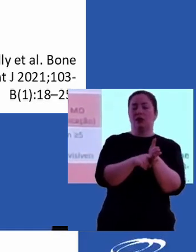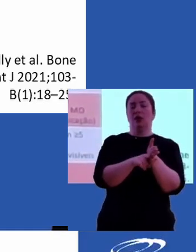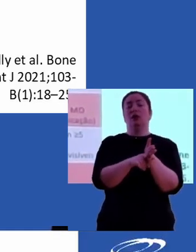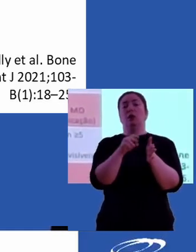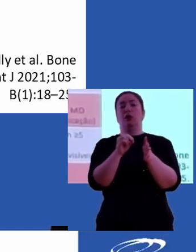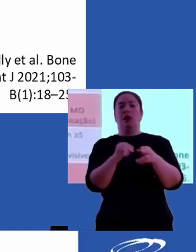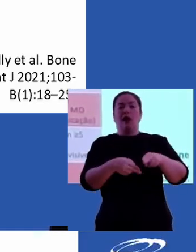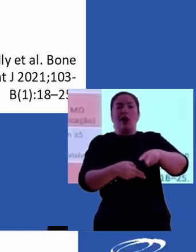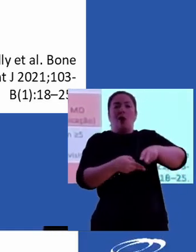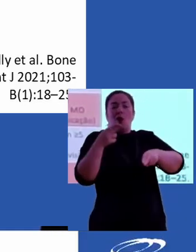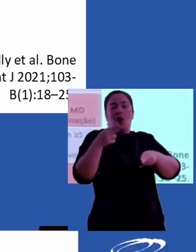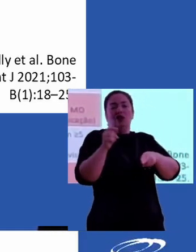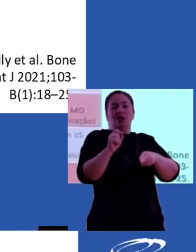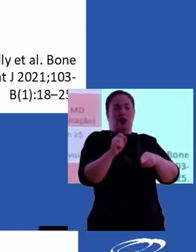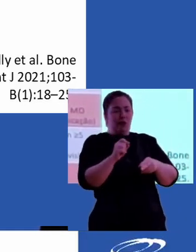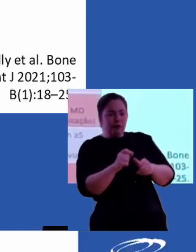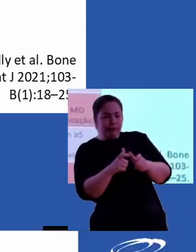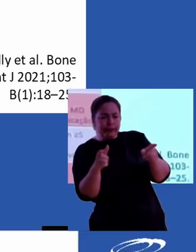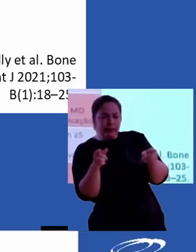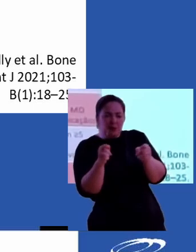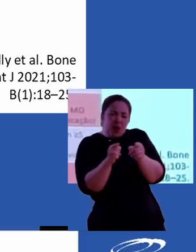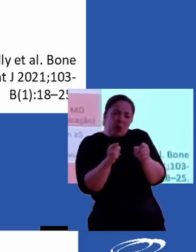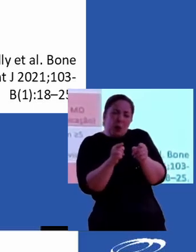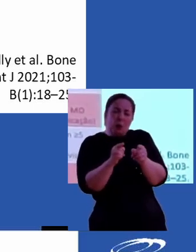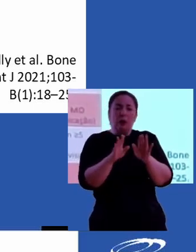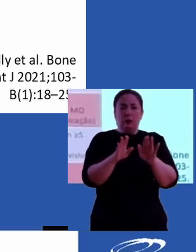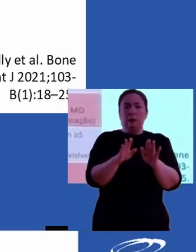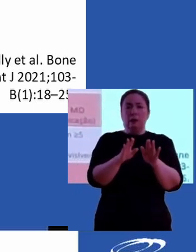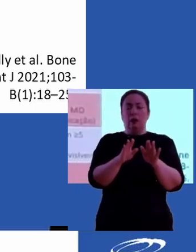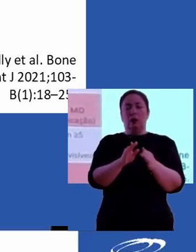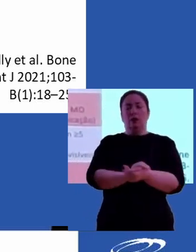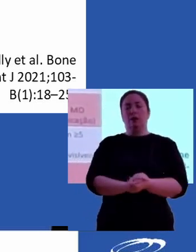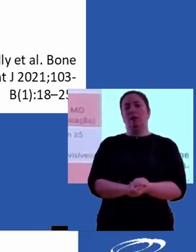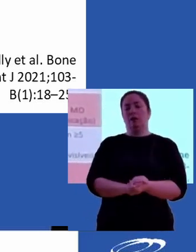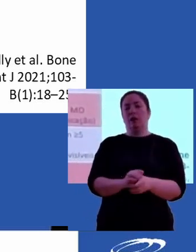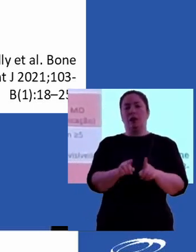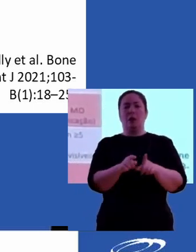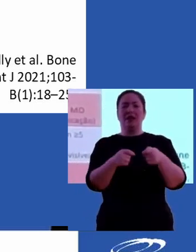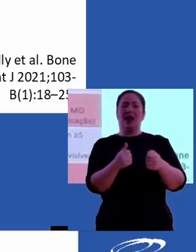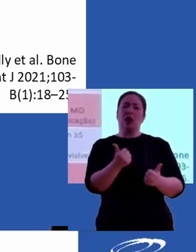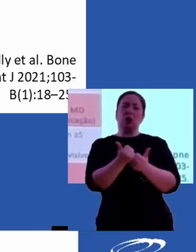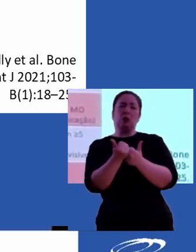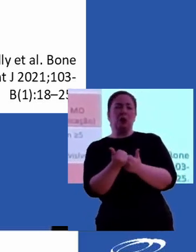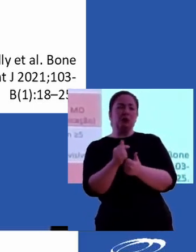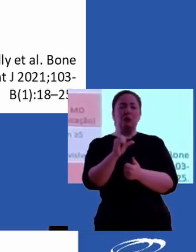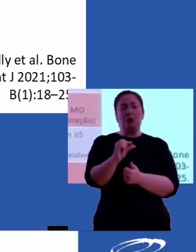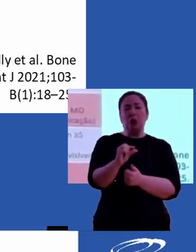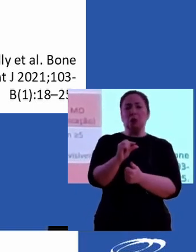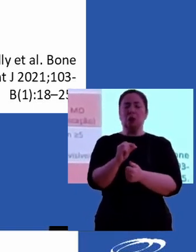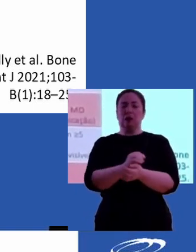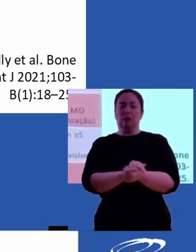mais baixos, né, que são pontos de corte menos específicos, que têm maior sensibilidade. Então, você junta um